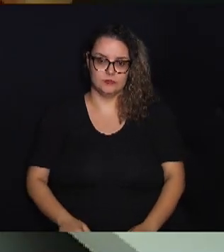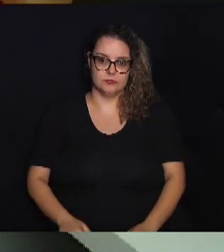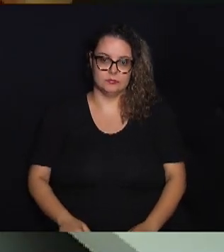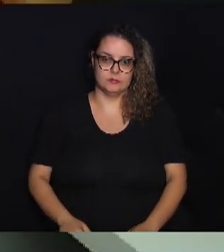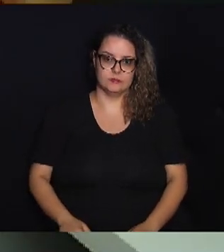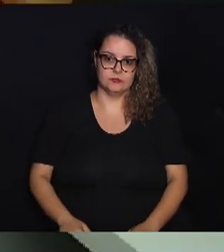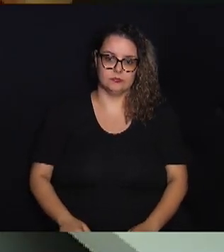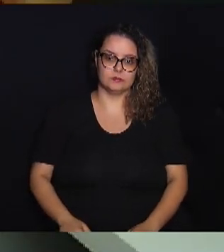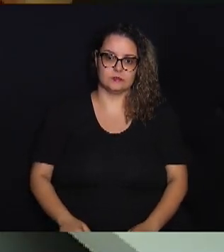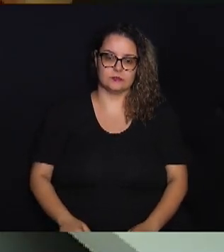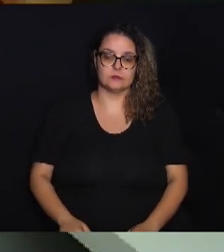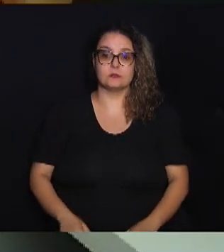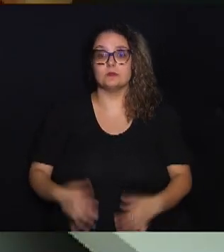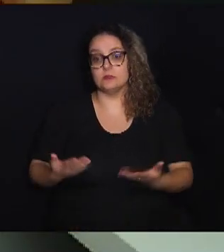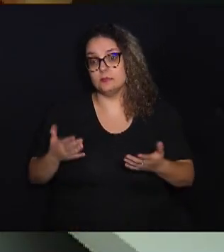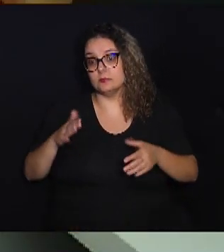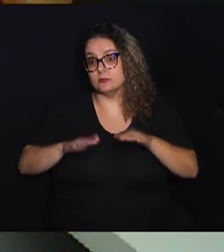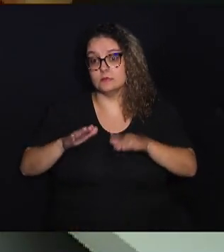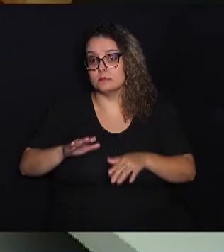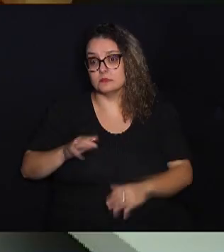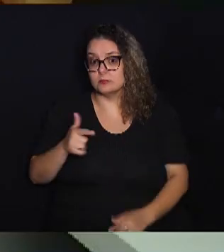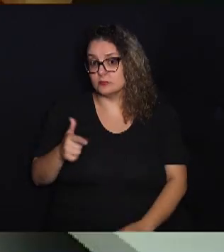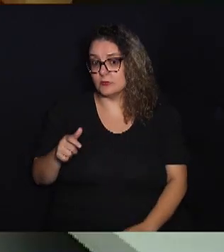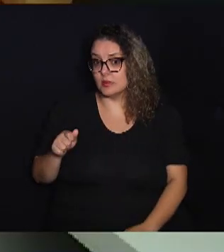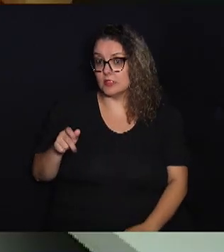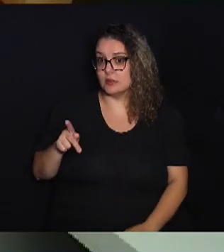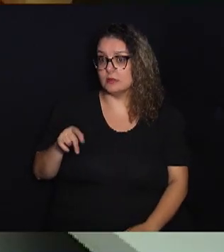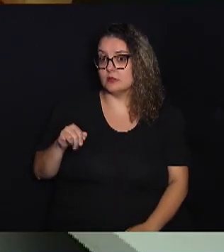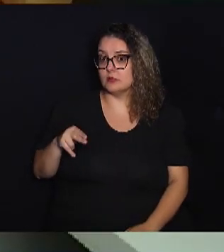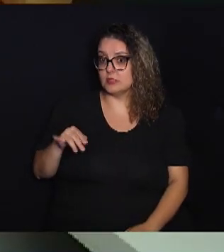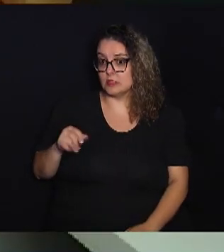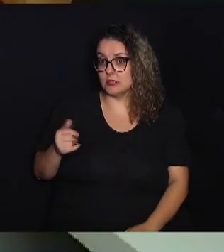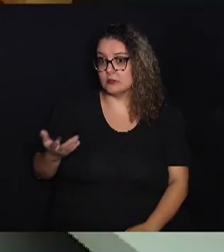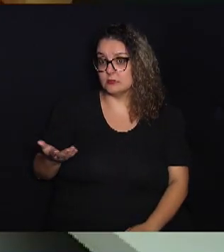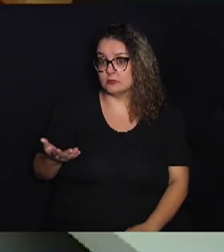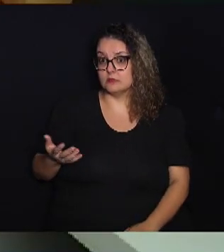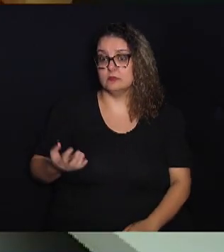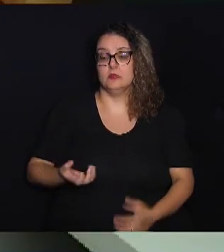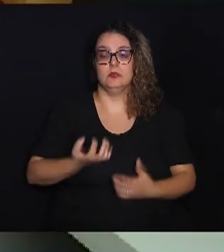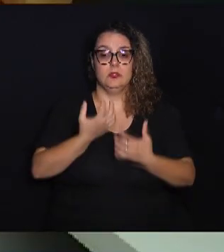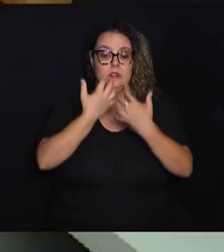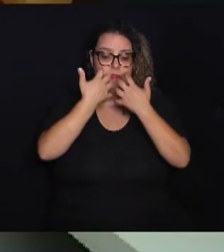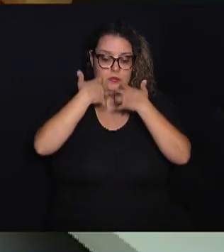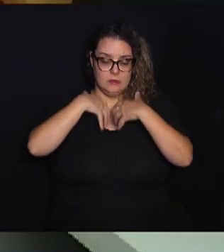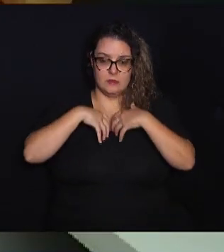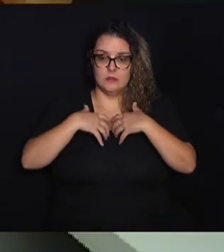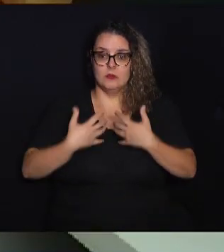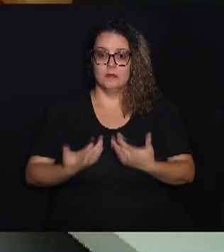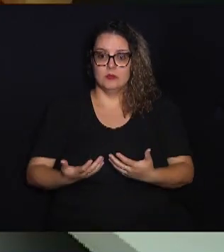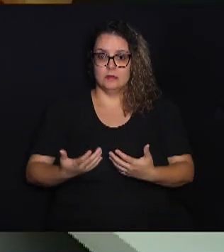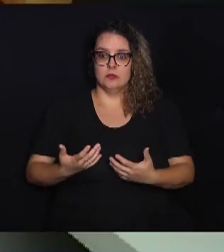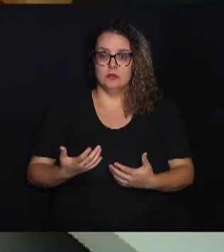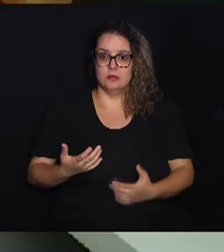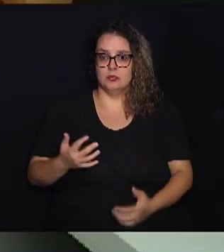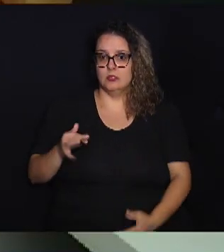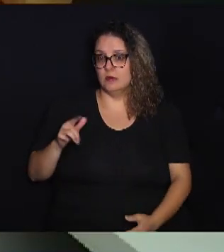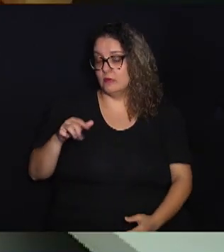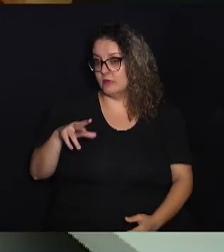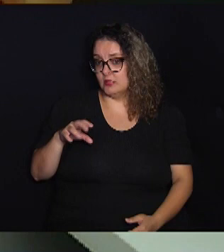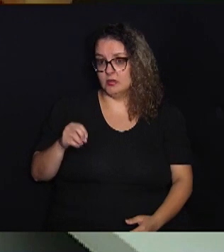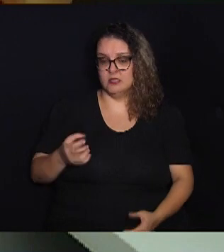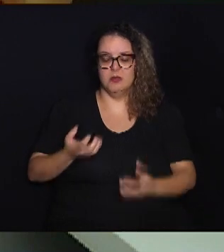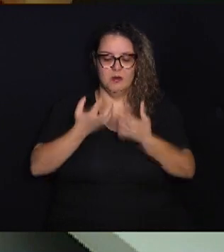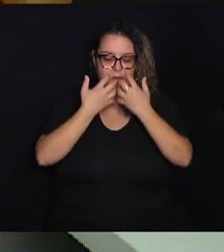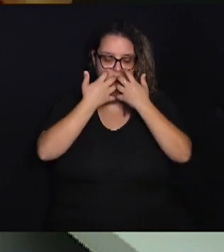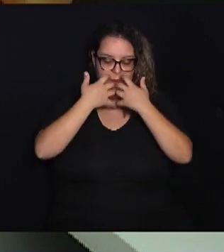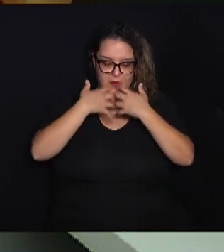da garganta, né? E às vezes a pessoa não tem apneia, mas o ar passa num fluxo aéreo